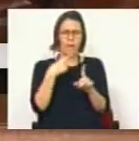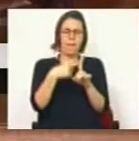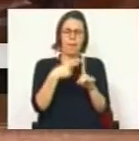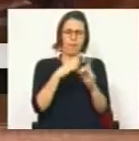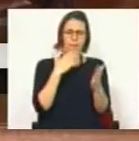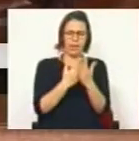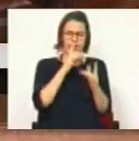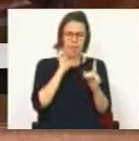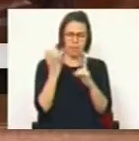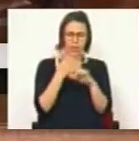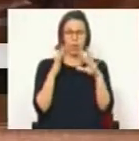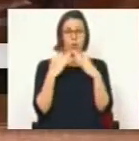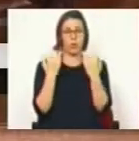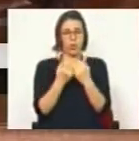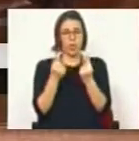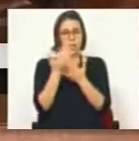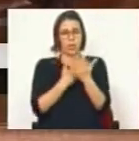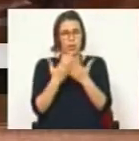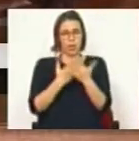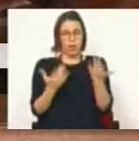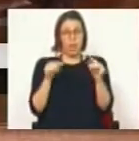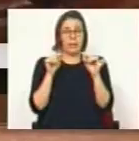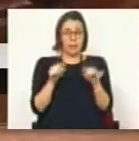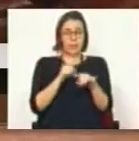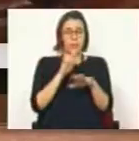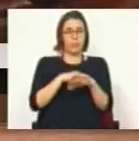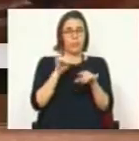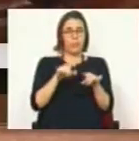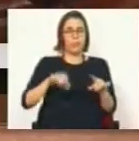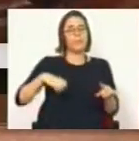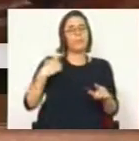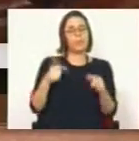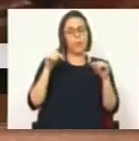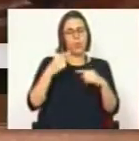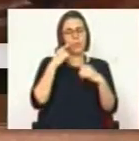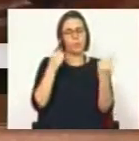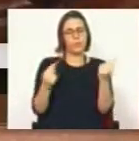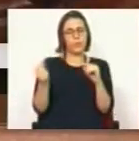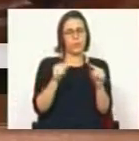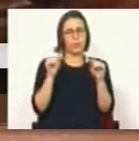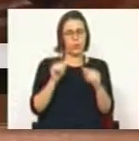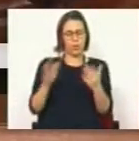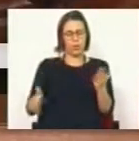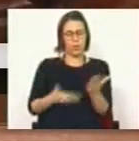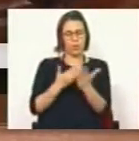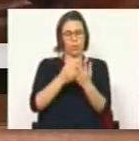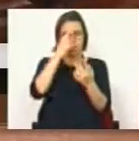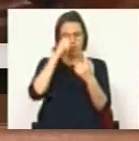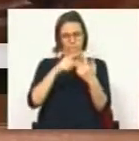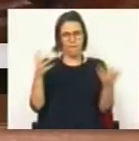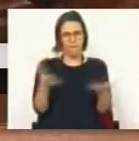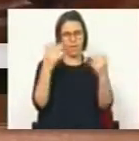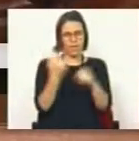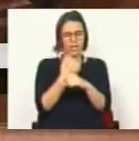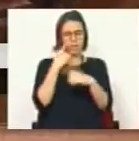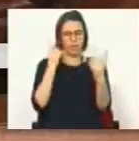benefícios ambientais, sociais e económicos. E é também por isso que os Verdes trazem hoje para discussão uma proposta no sentido de promover um